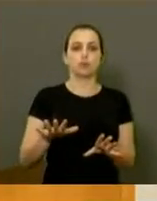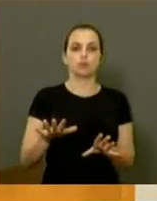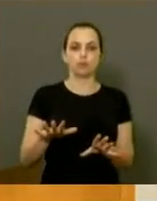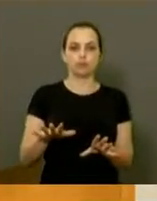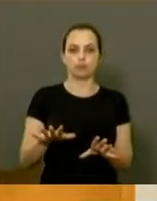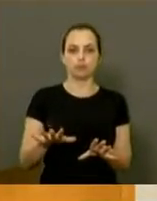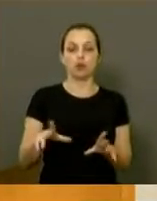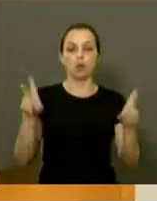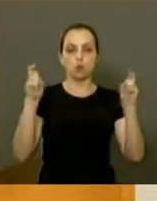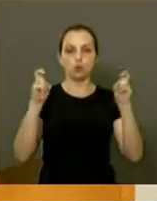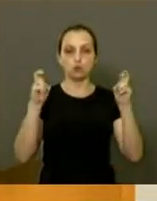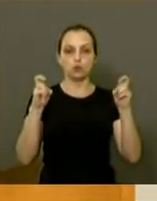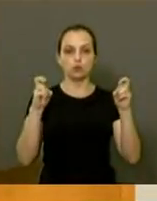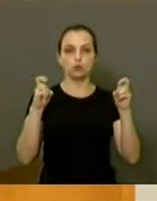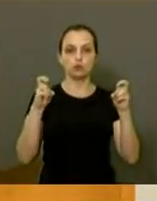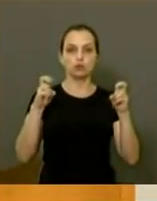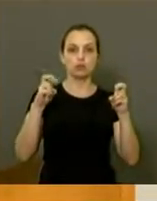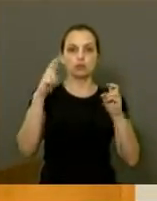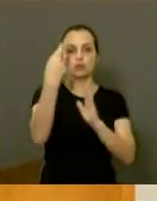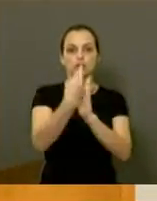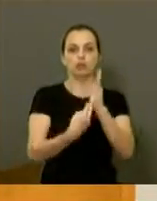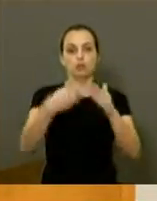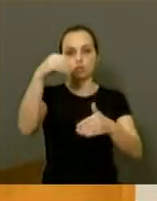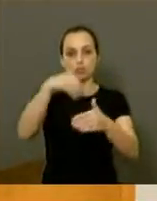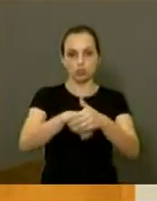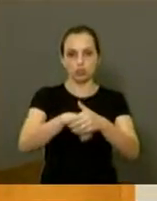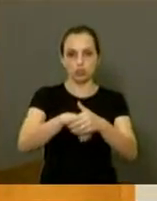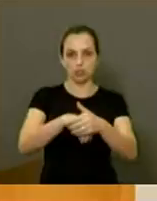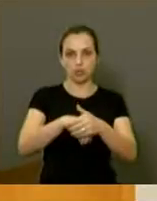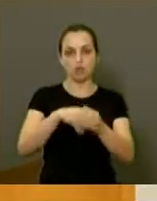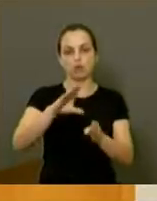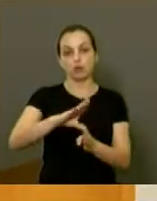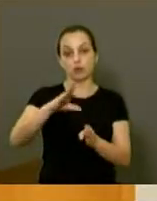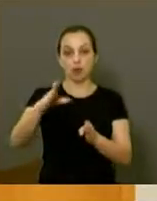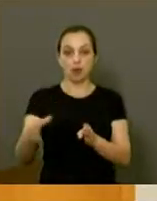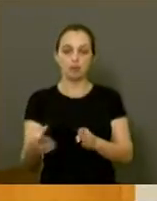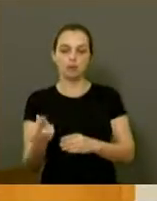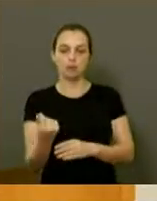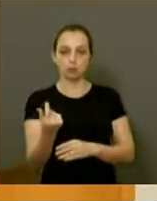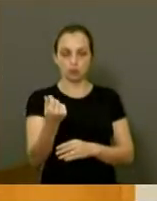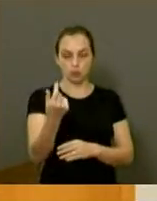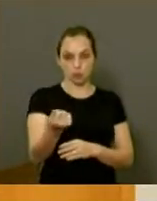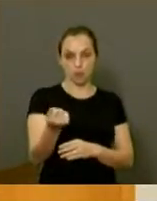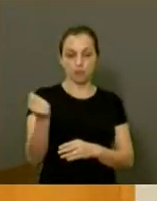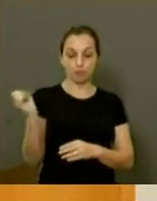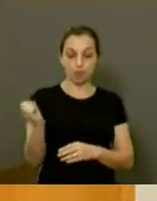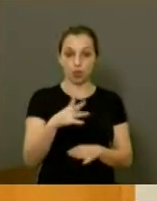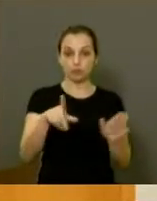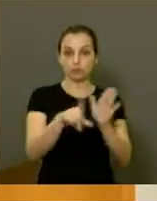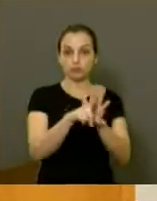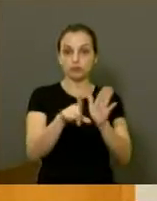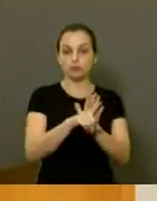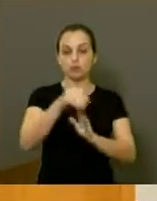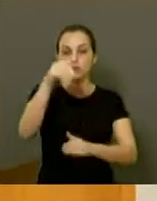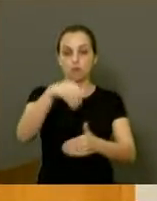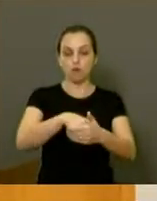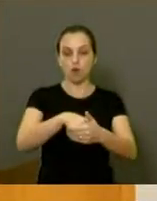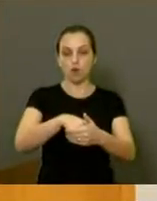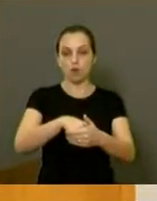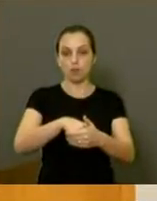os temas Regimento Interno da Câmara Municipal e Orçamento, Atualização da Lei Eleitoral